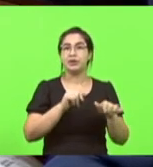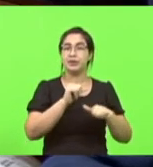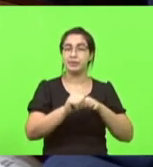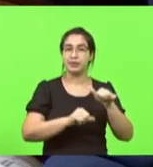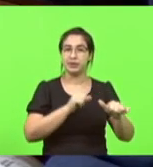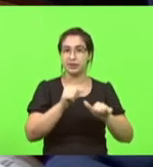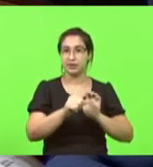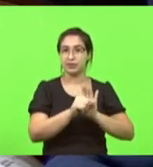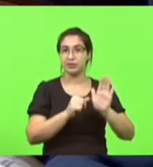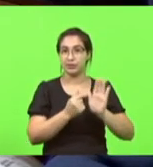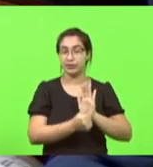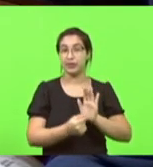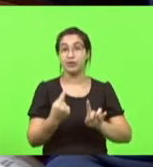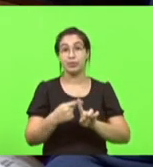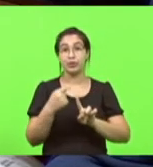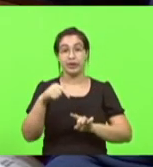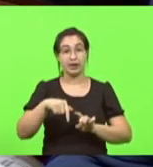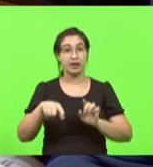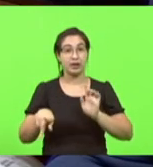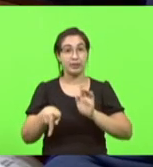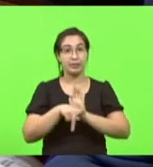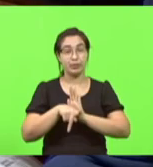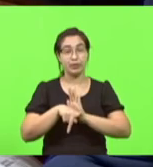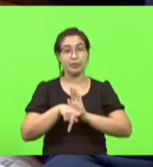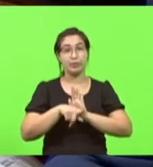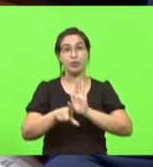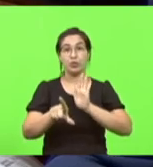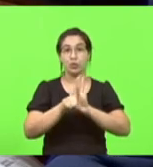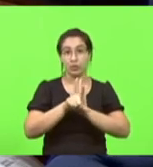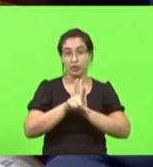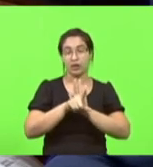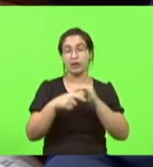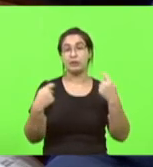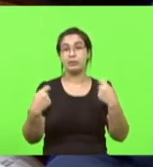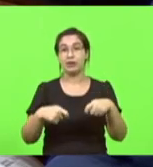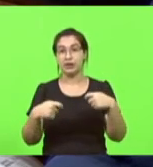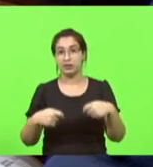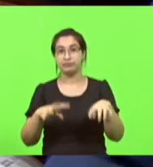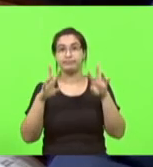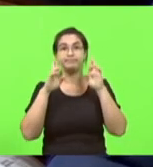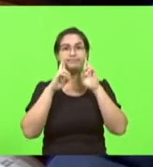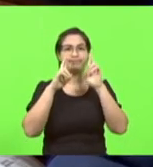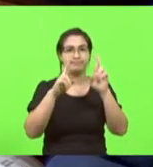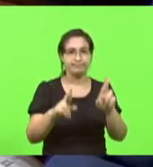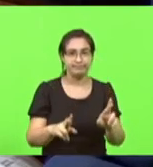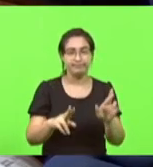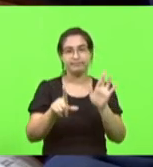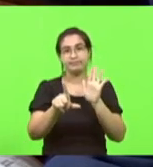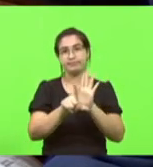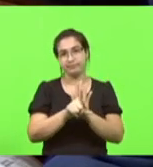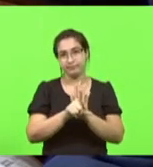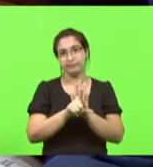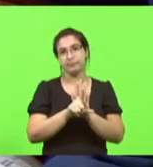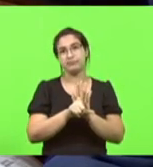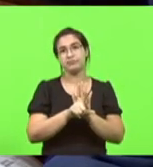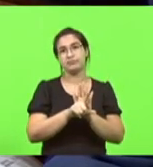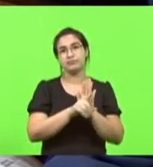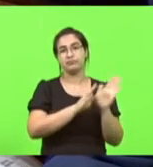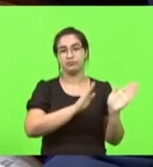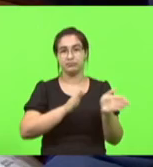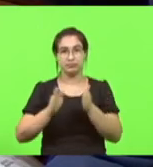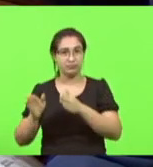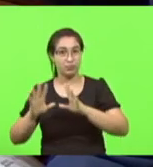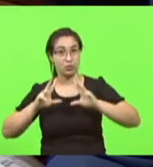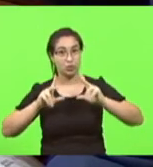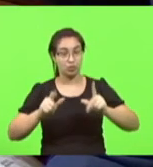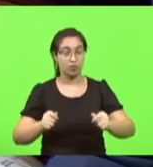porque essa é uma casa de leis e a gente tem que seguir as regras e leis para que possamos